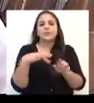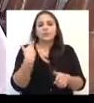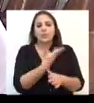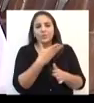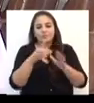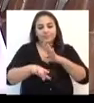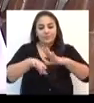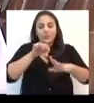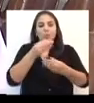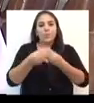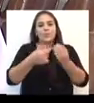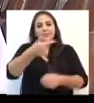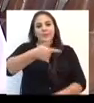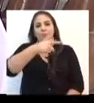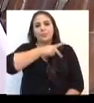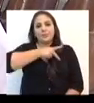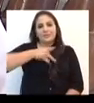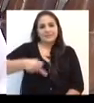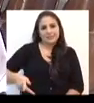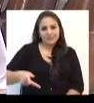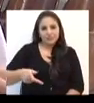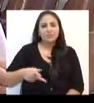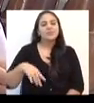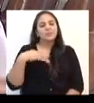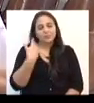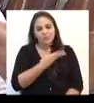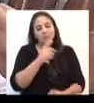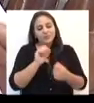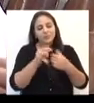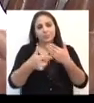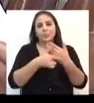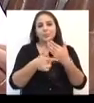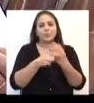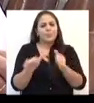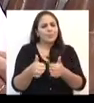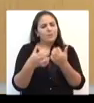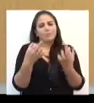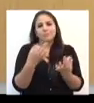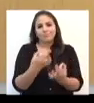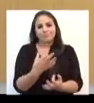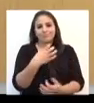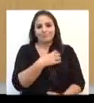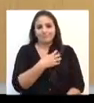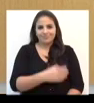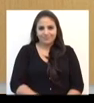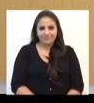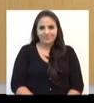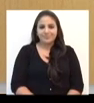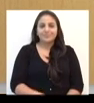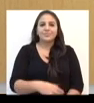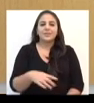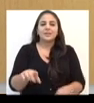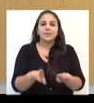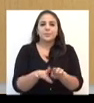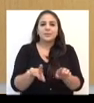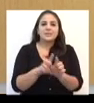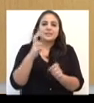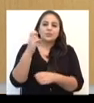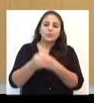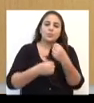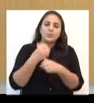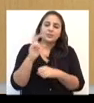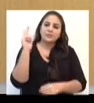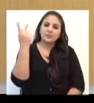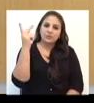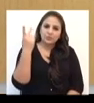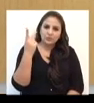para a vice-presidência e faremos o nosso papel da melhor forma possível. Pelos 95 anos de história, a